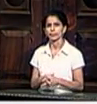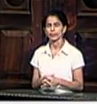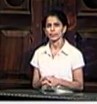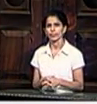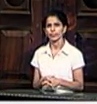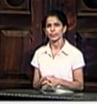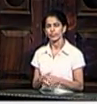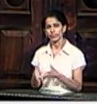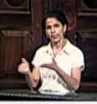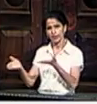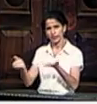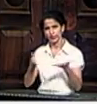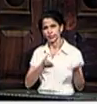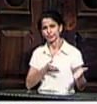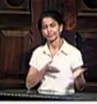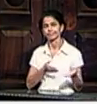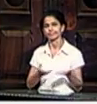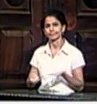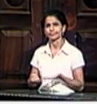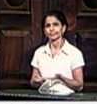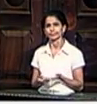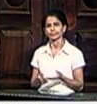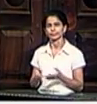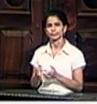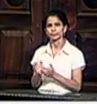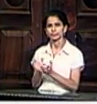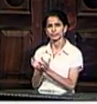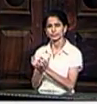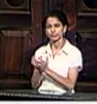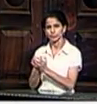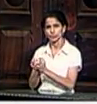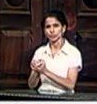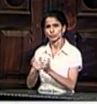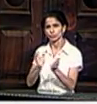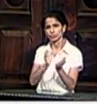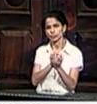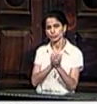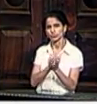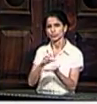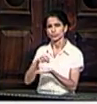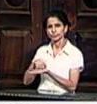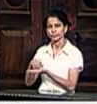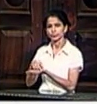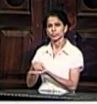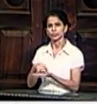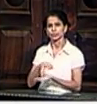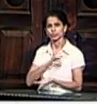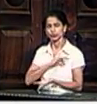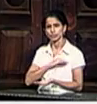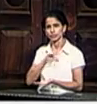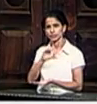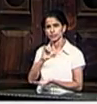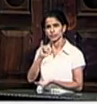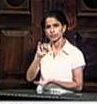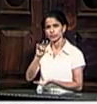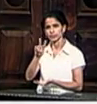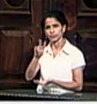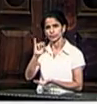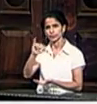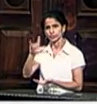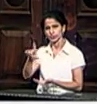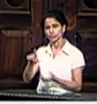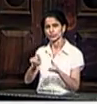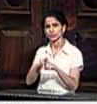ali recebemos não só as organizações de classe da Polícia Civil, da Polícia Militar,